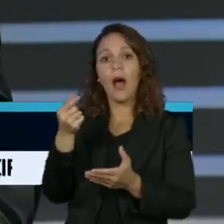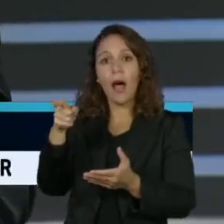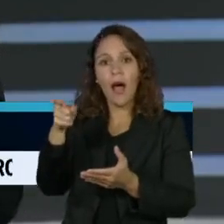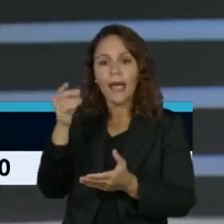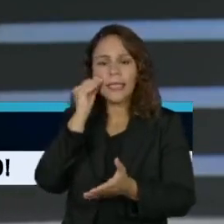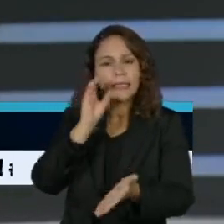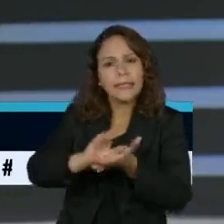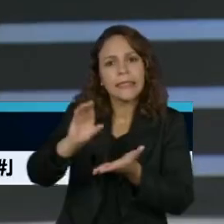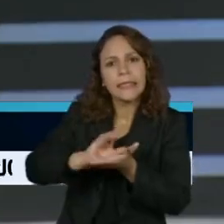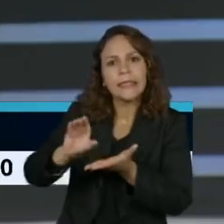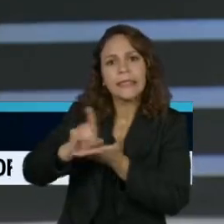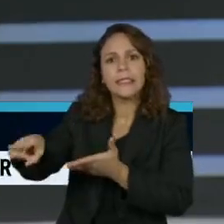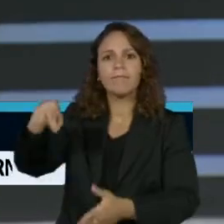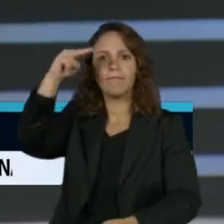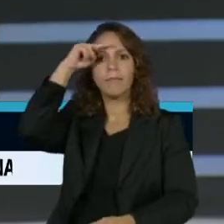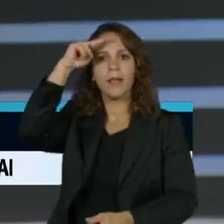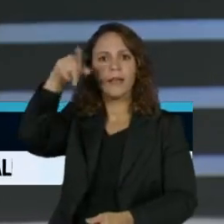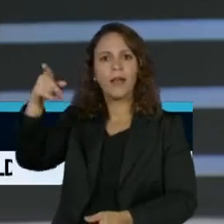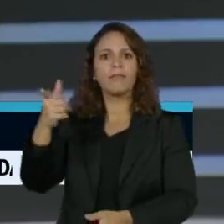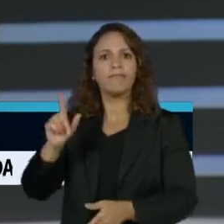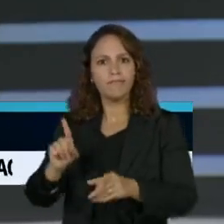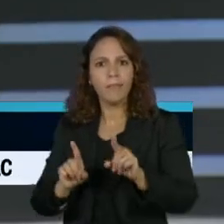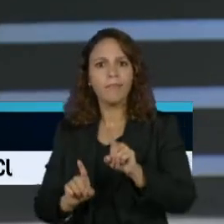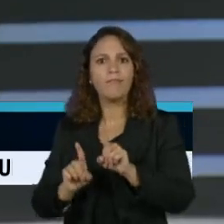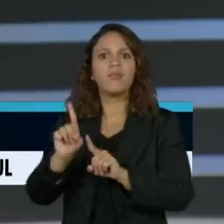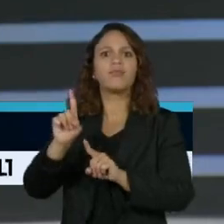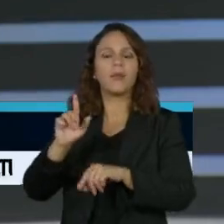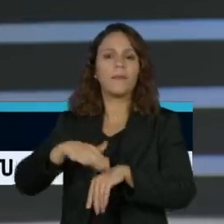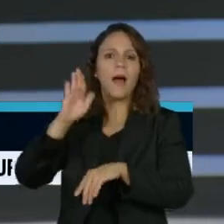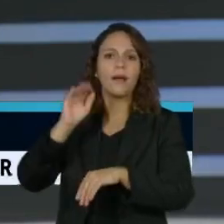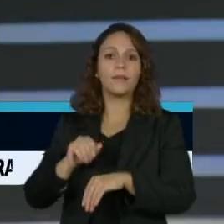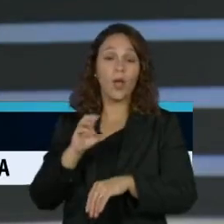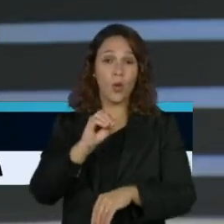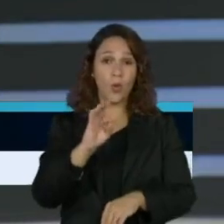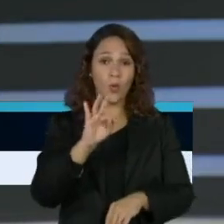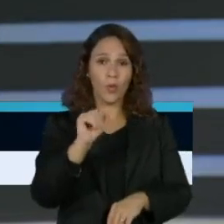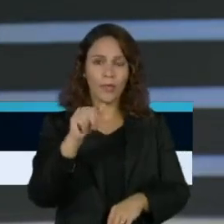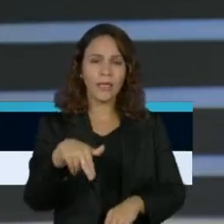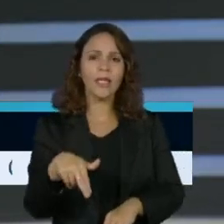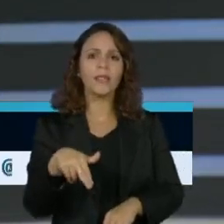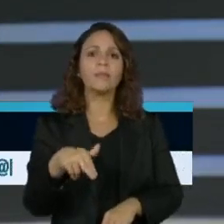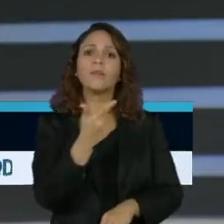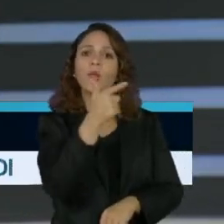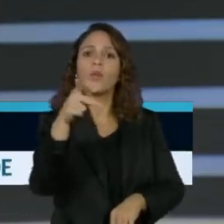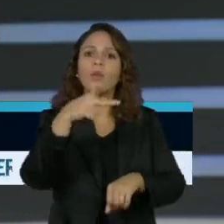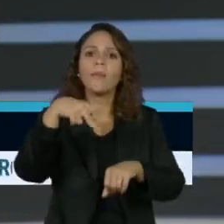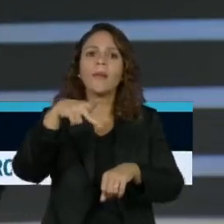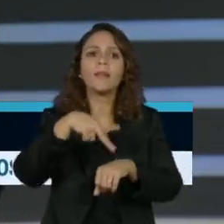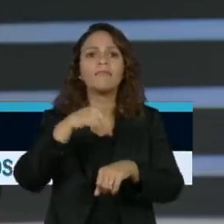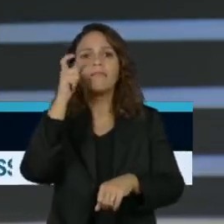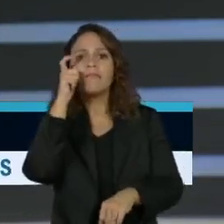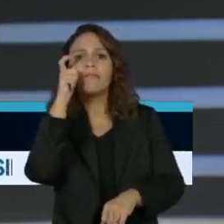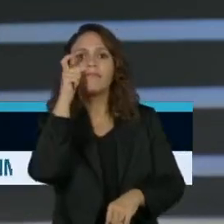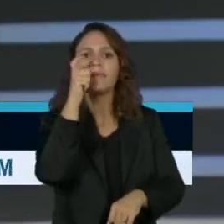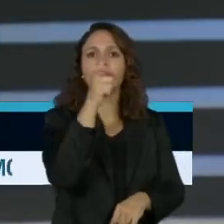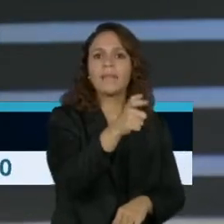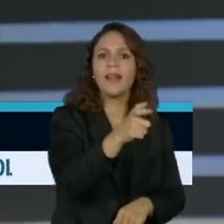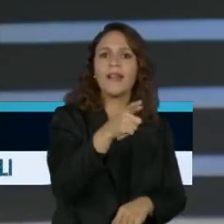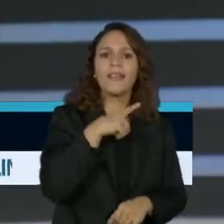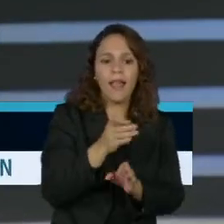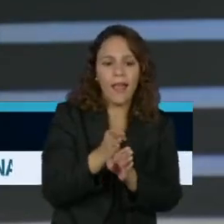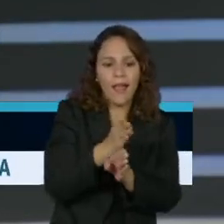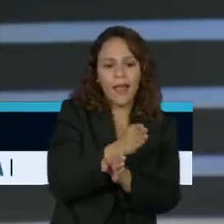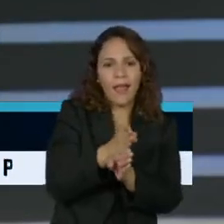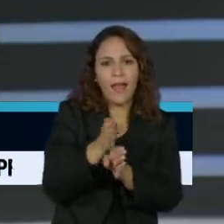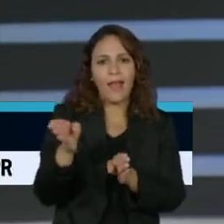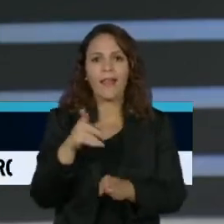militar a otan indeterminado maneira ela passou seu objeto de desejo de outros países que fazem fronteira com a